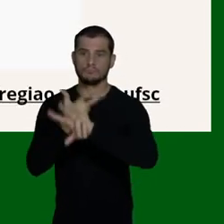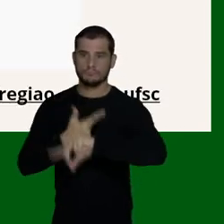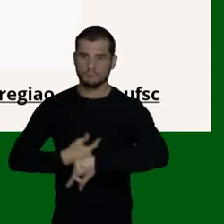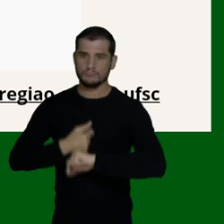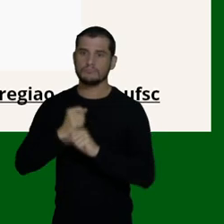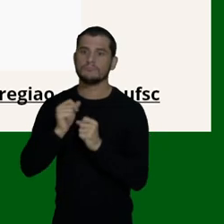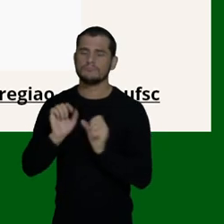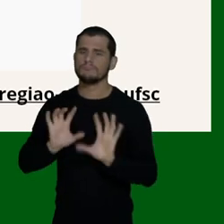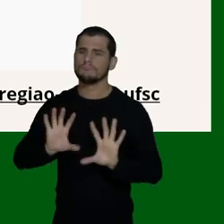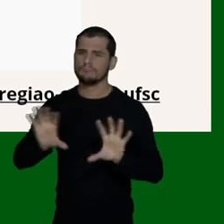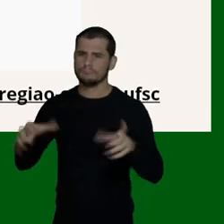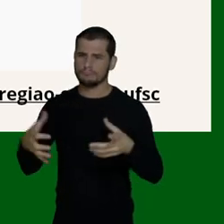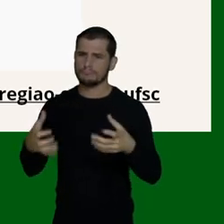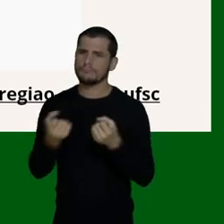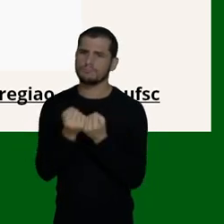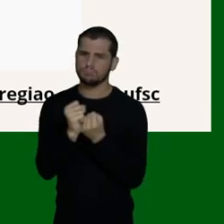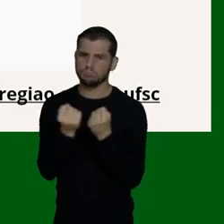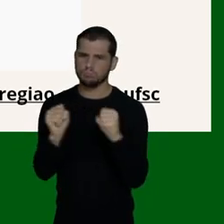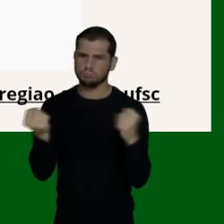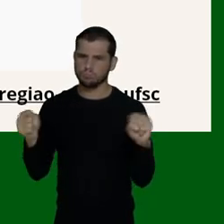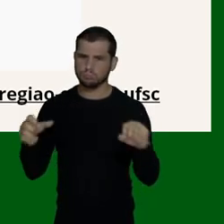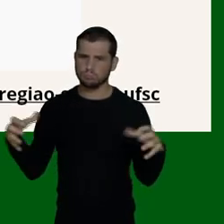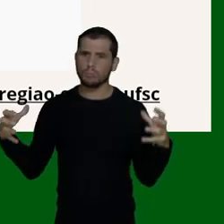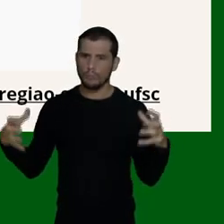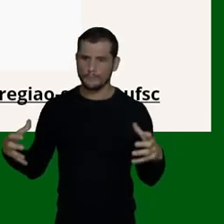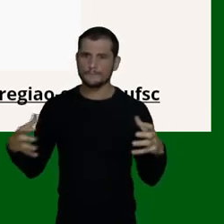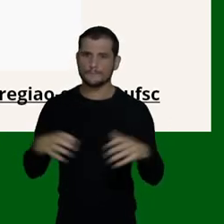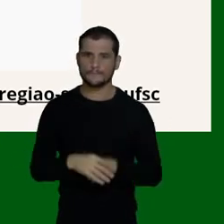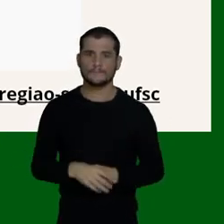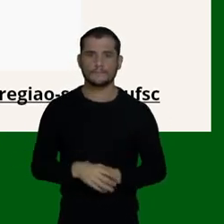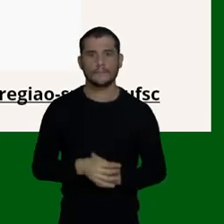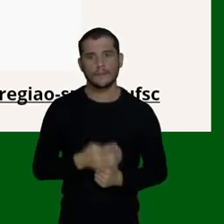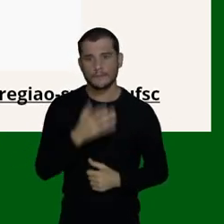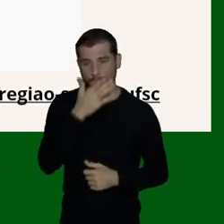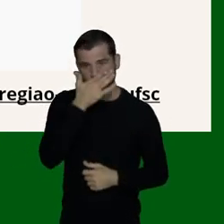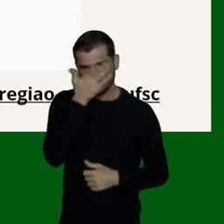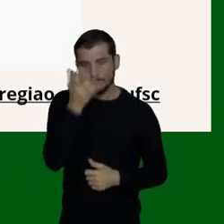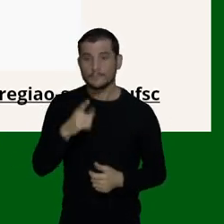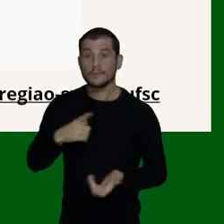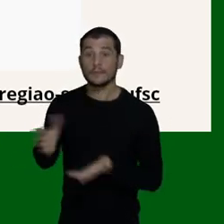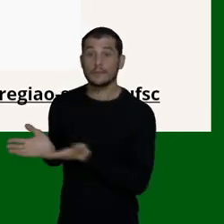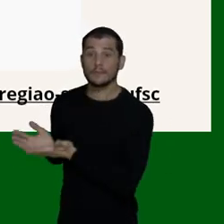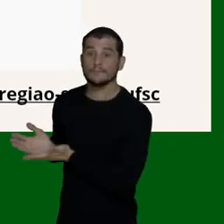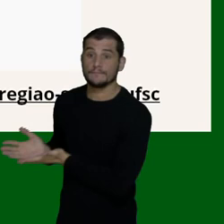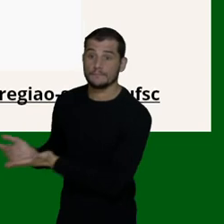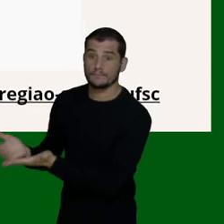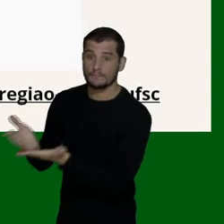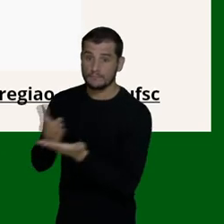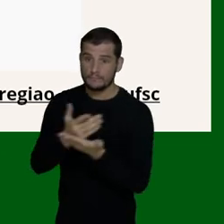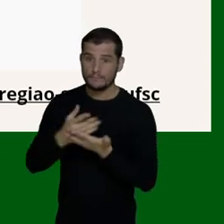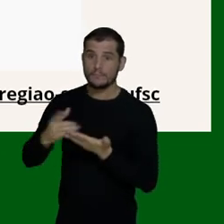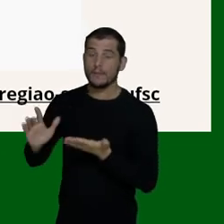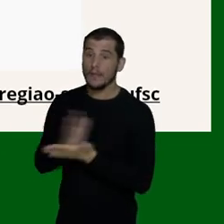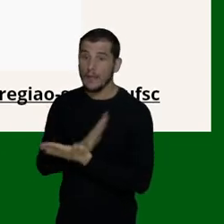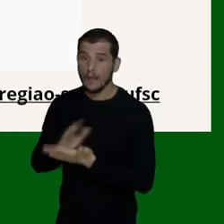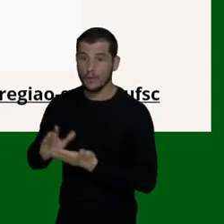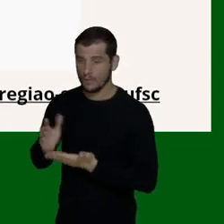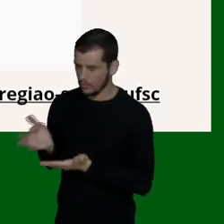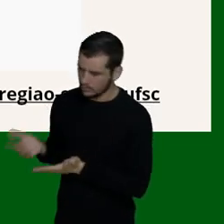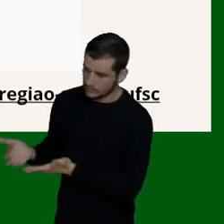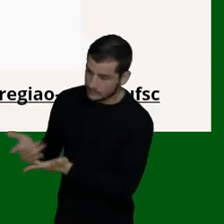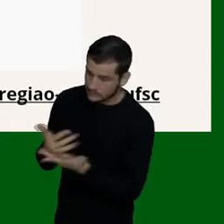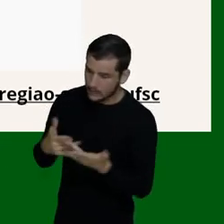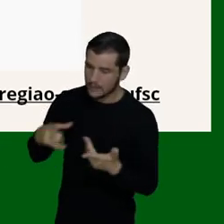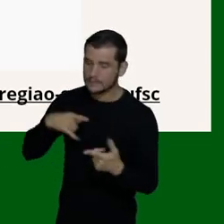extensa existe ali alguns dados relacionados então a endereço da página do núcleo desenvolver que já